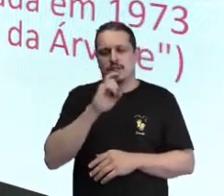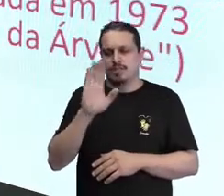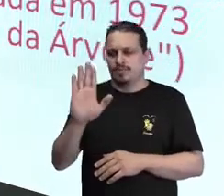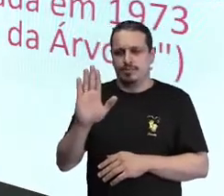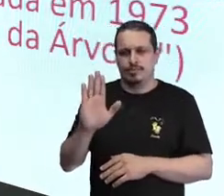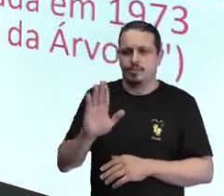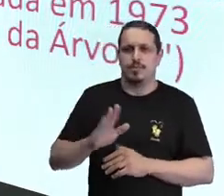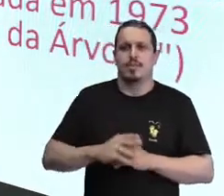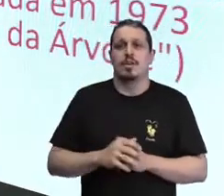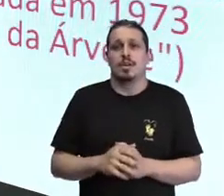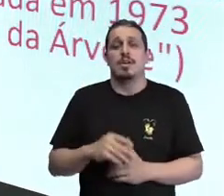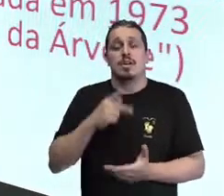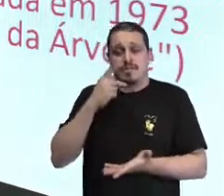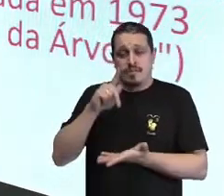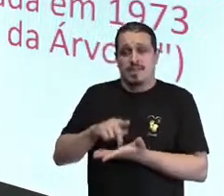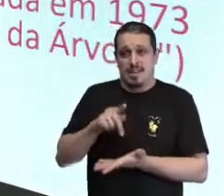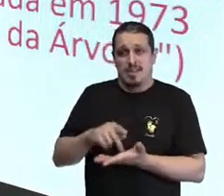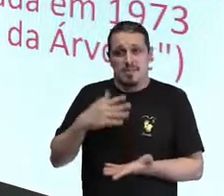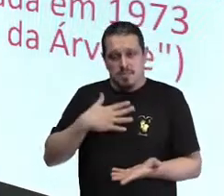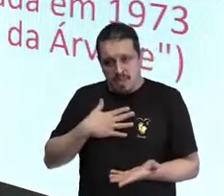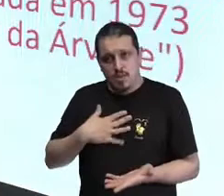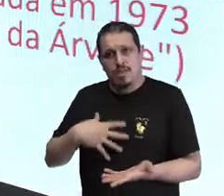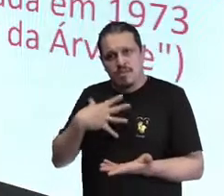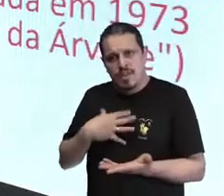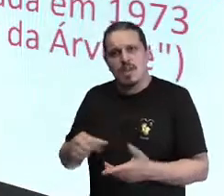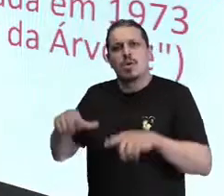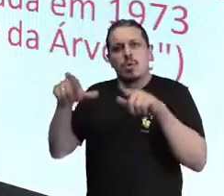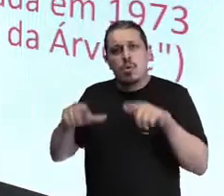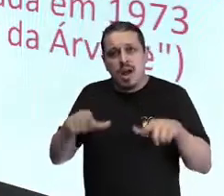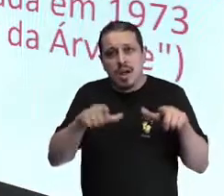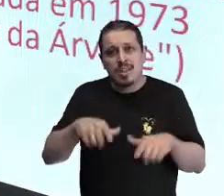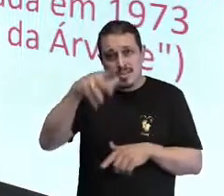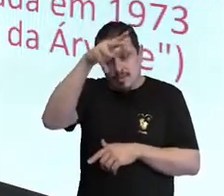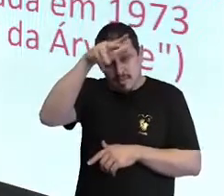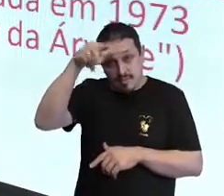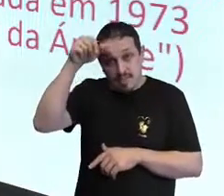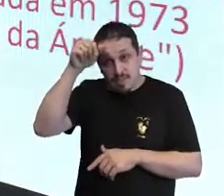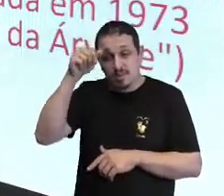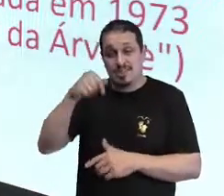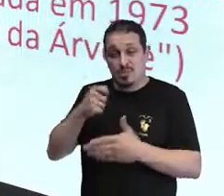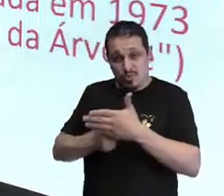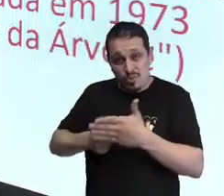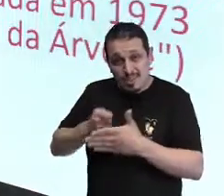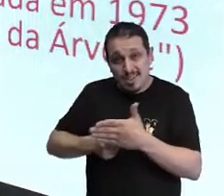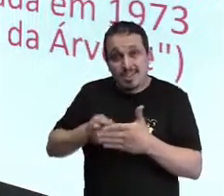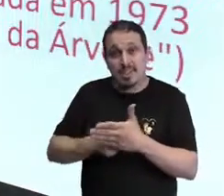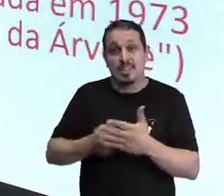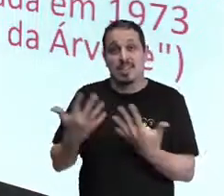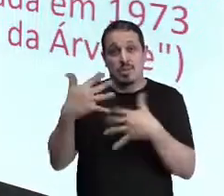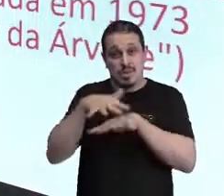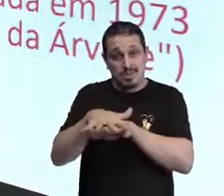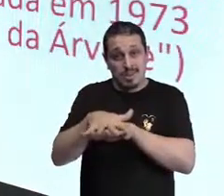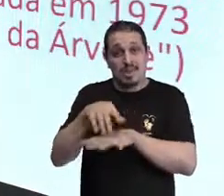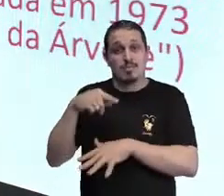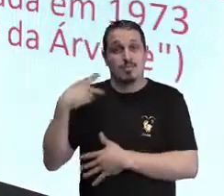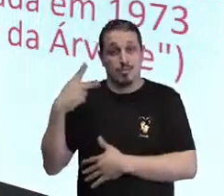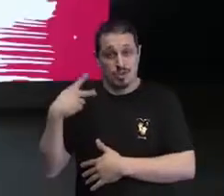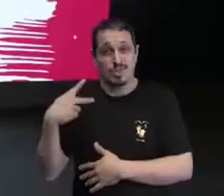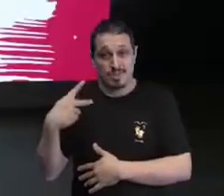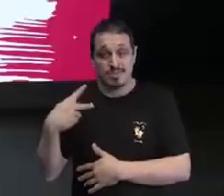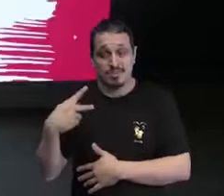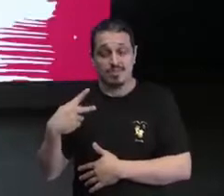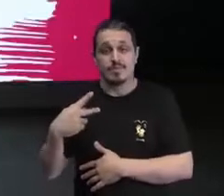nossos filhos, levá-los para os lugares públicos e lutar por inclusão é sim um ato político.